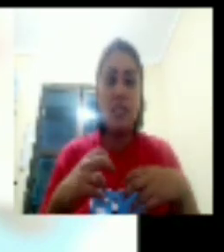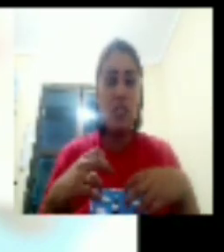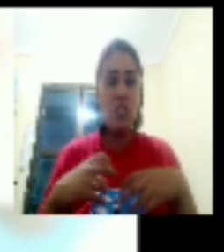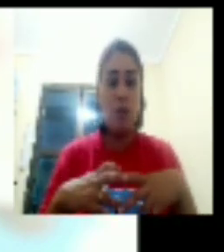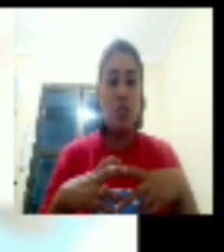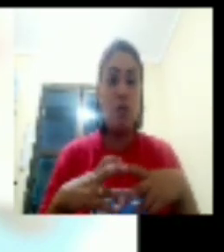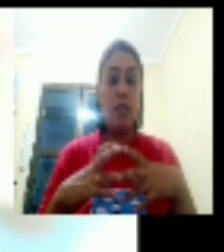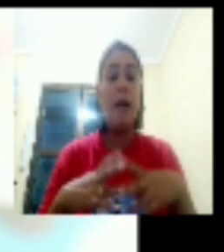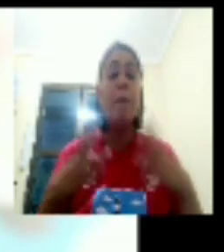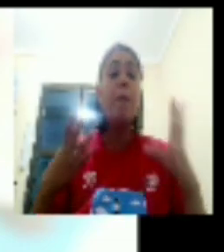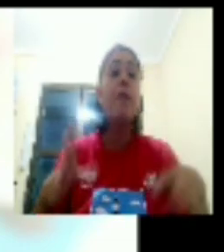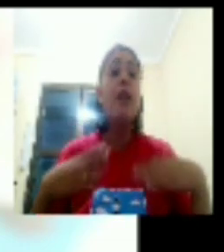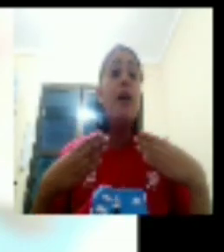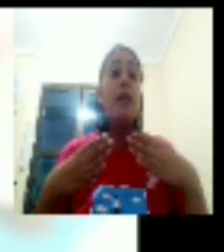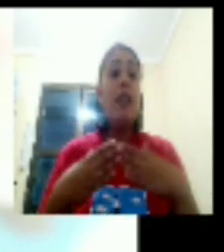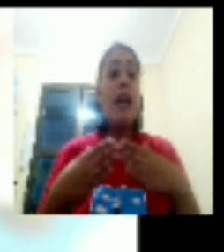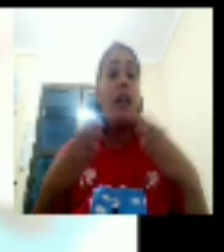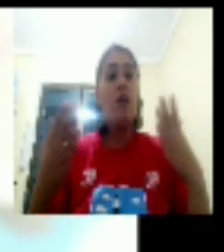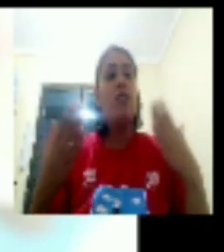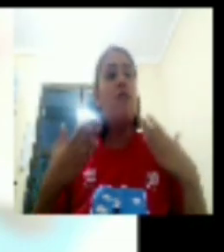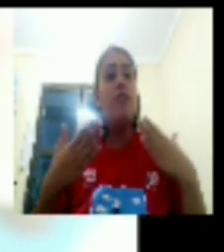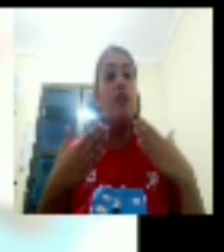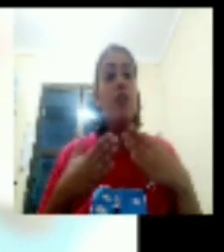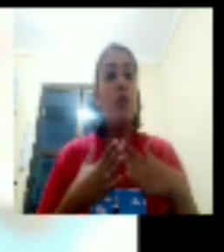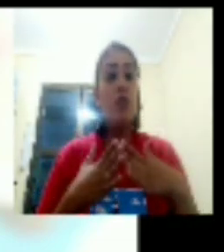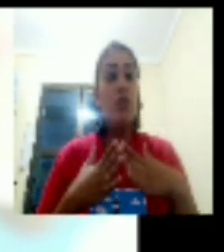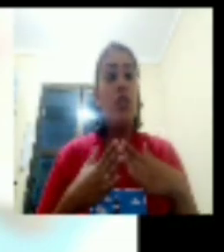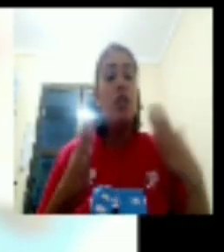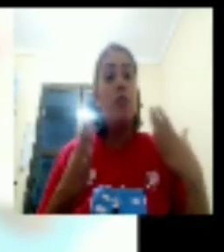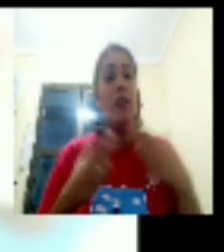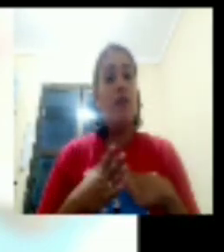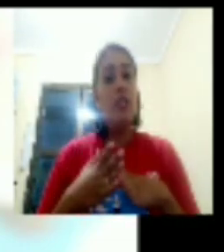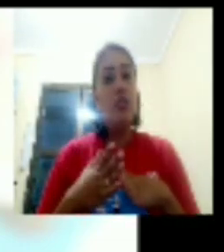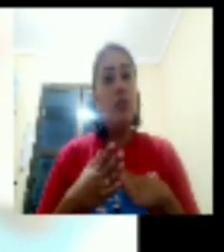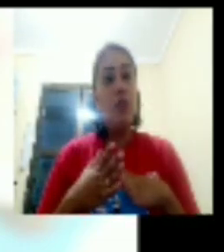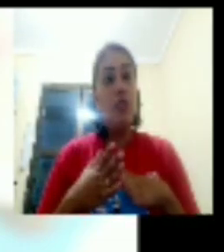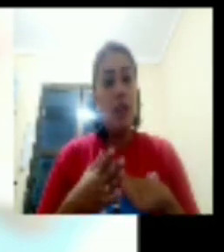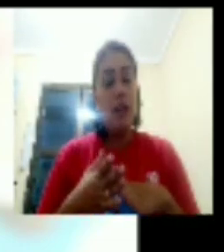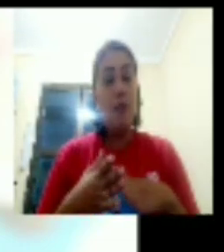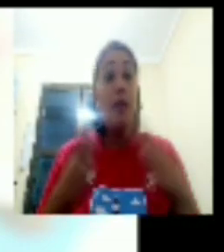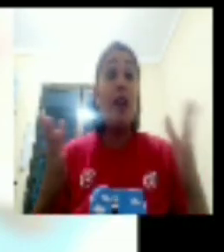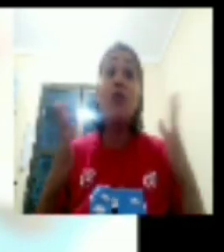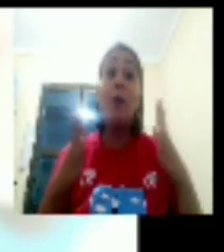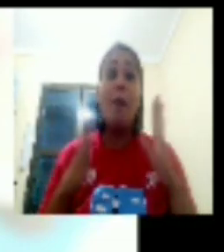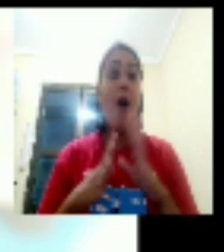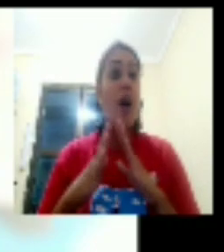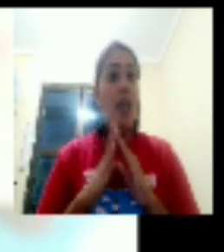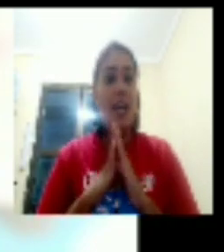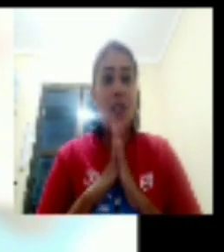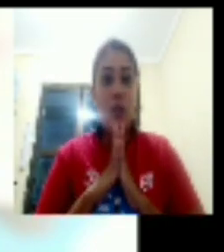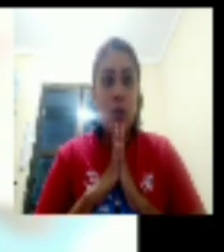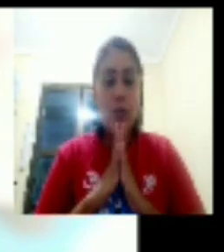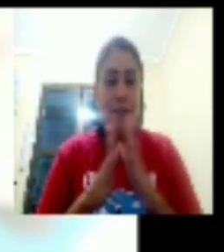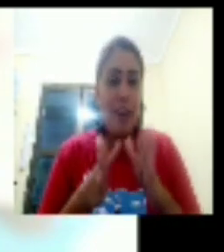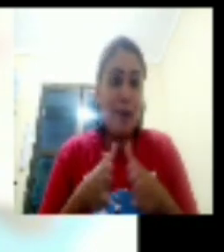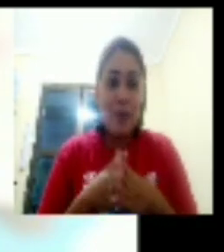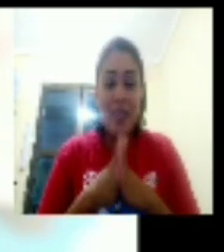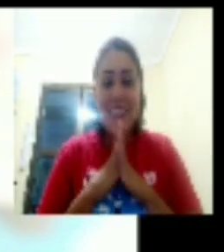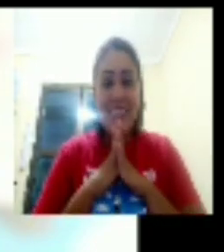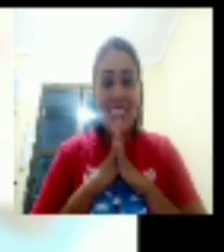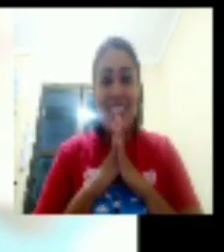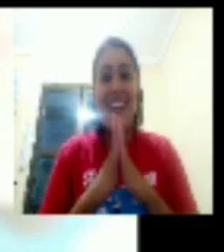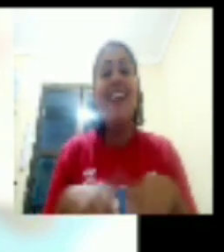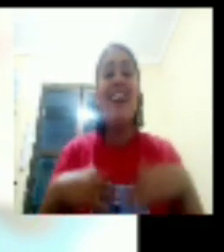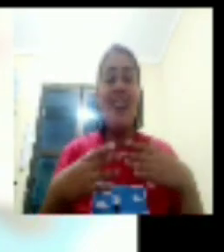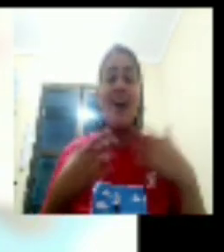por mensagem mesmo, tá? E aí, esse é o vídeo de hoje. Espero que vocês tenham gostado. Eu tô morrendo de